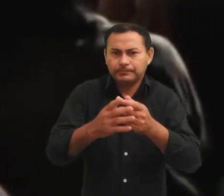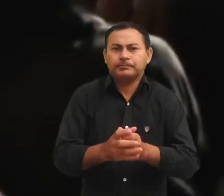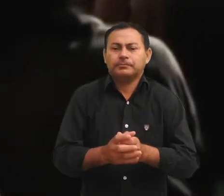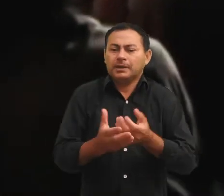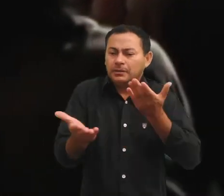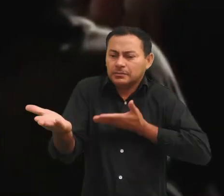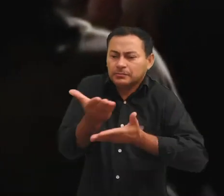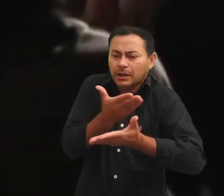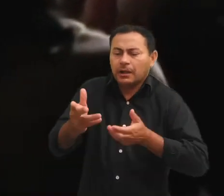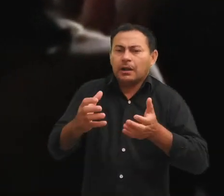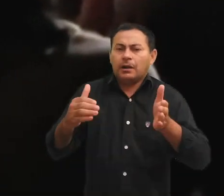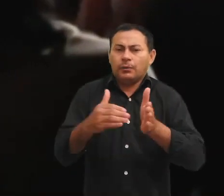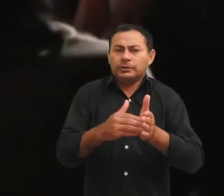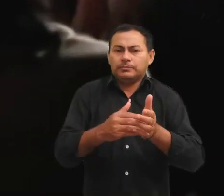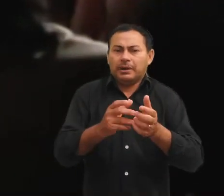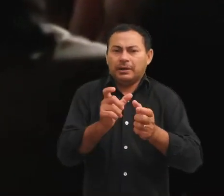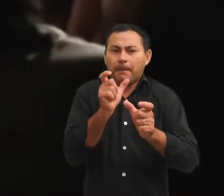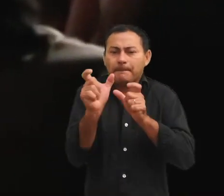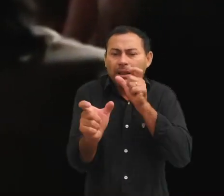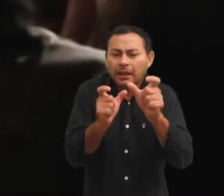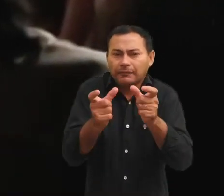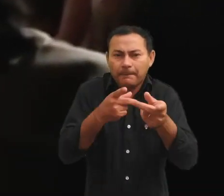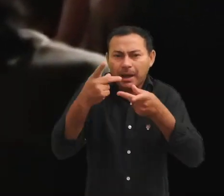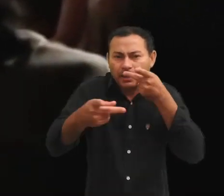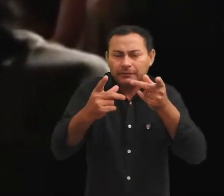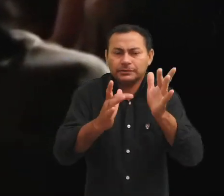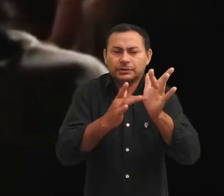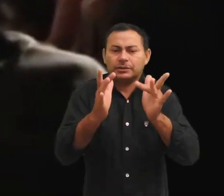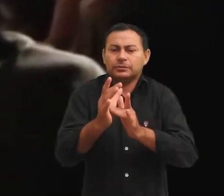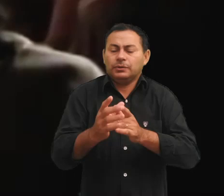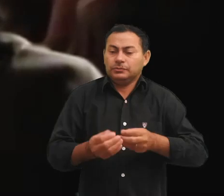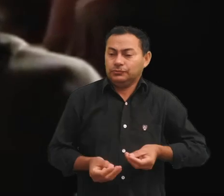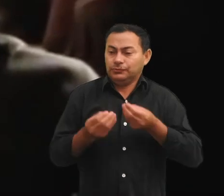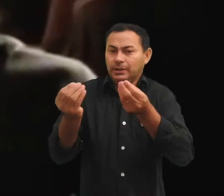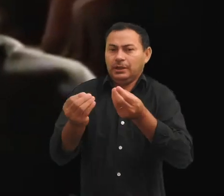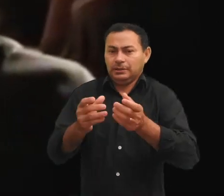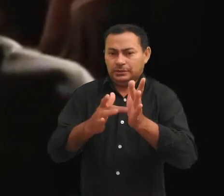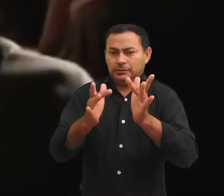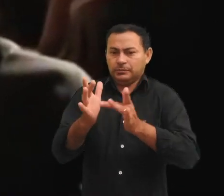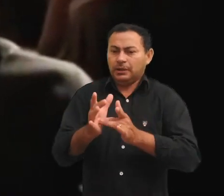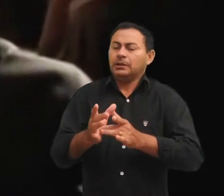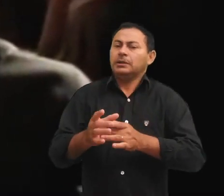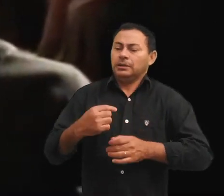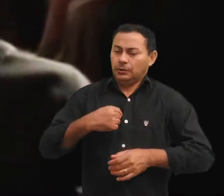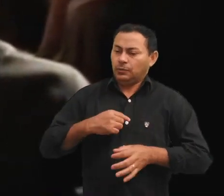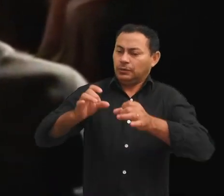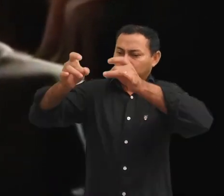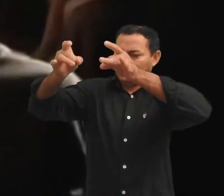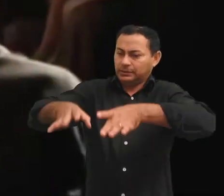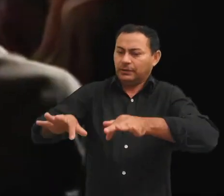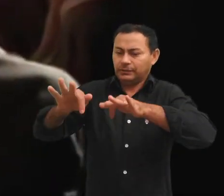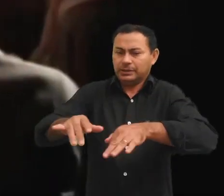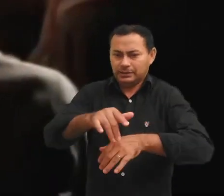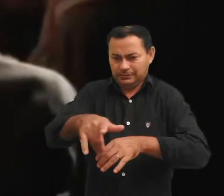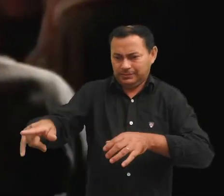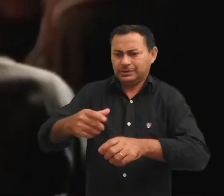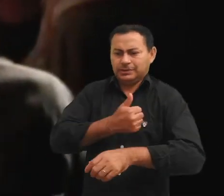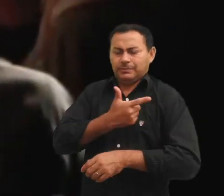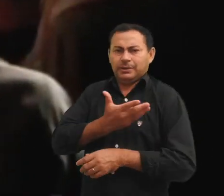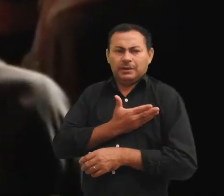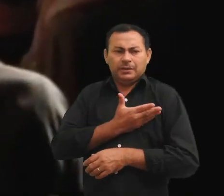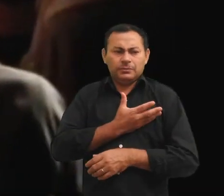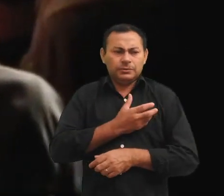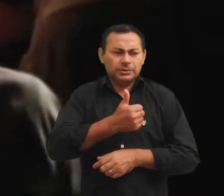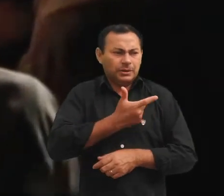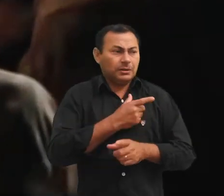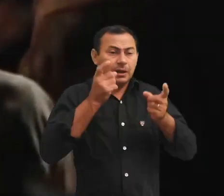palavras. Ao compartilhar suas últimas palavras com eles, Jesus jogou-lhes uma bomba. Ele disse: "Vou deixar vocês."